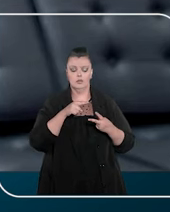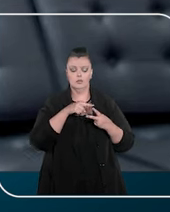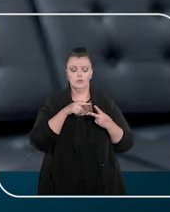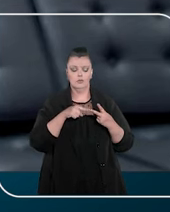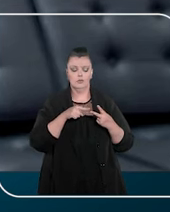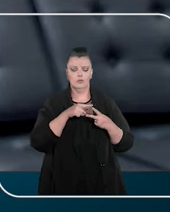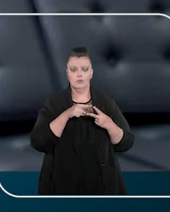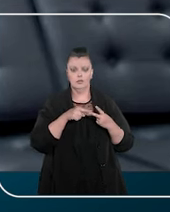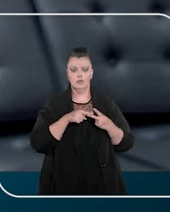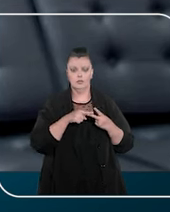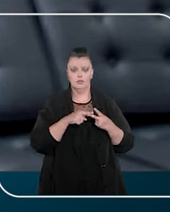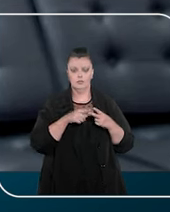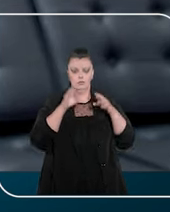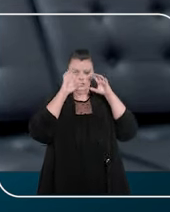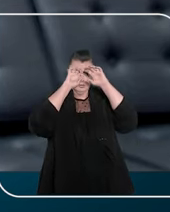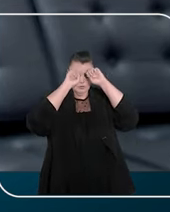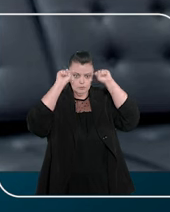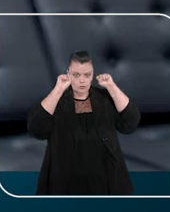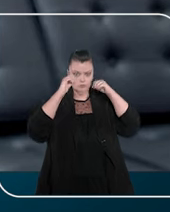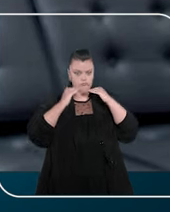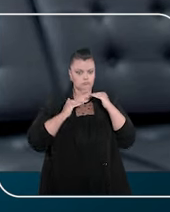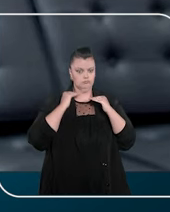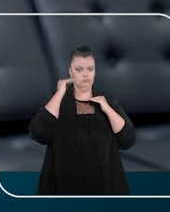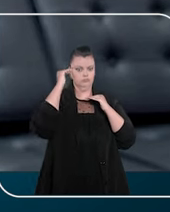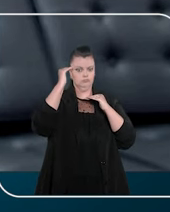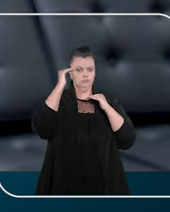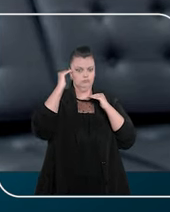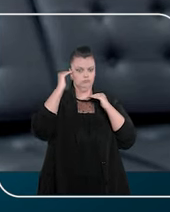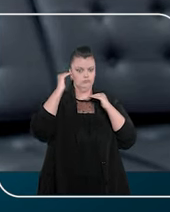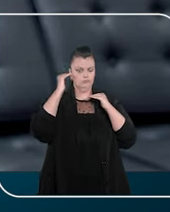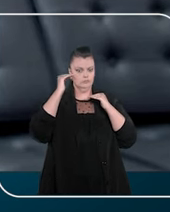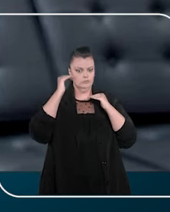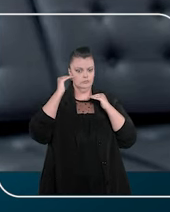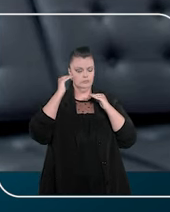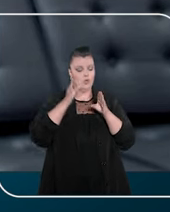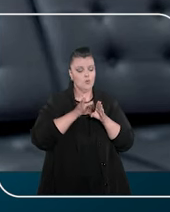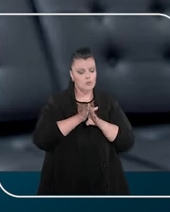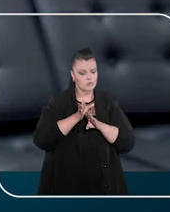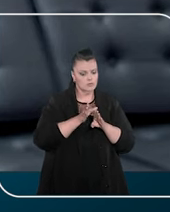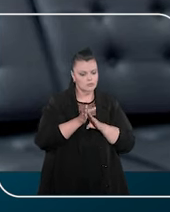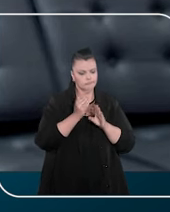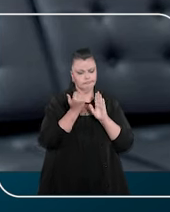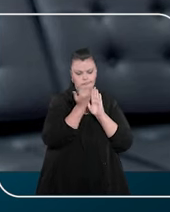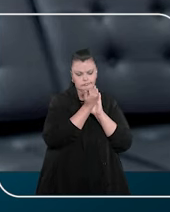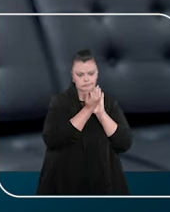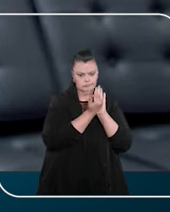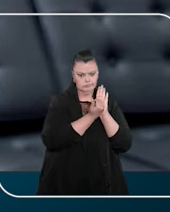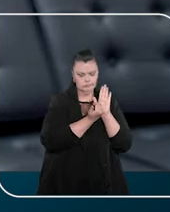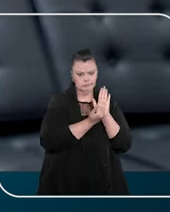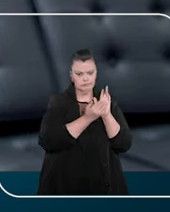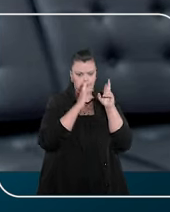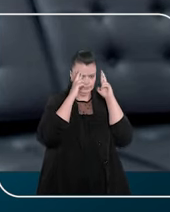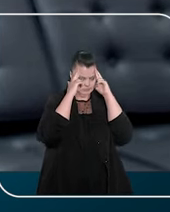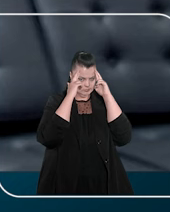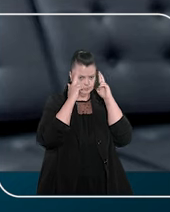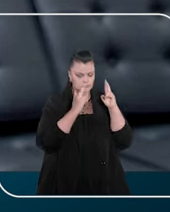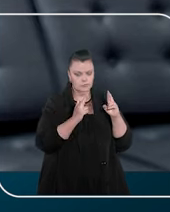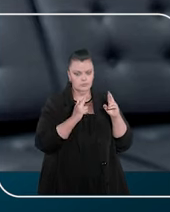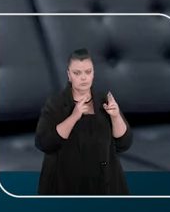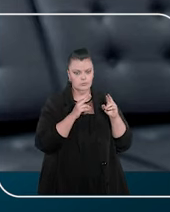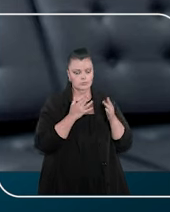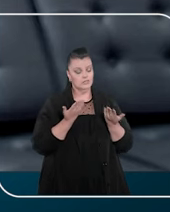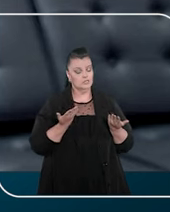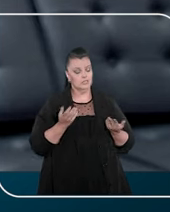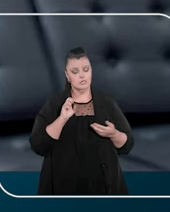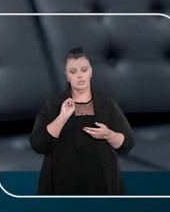diferente da sua. E seguir essa orientação, porque caso contrário, nós nunca teremos um sistema